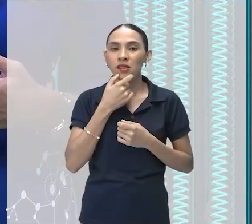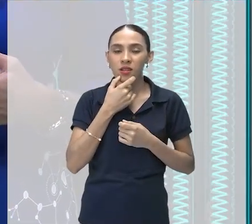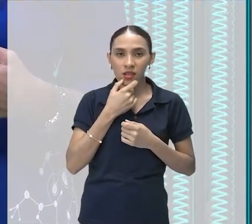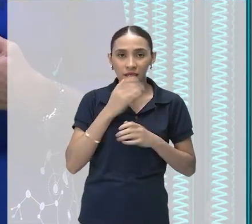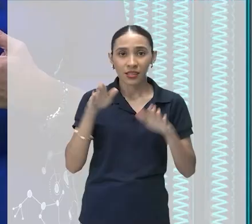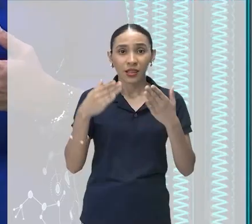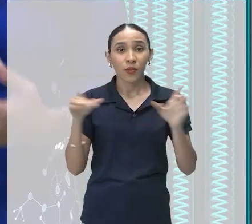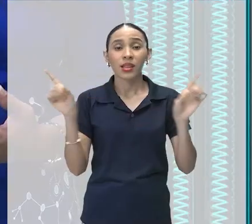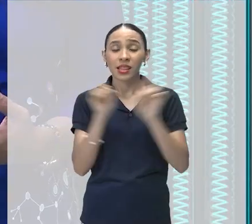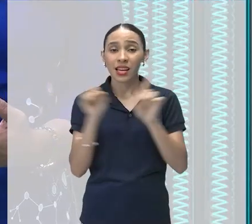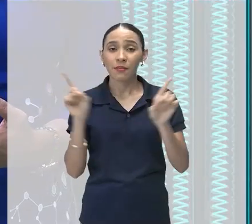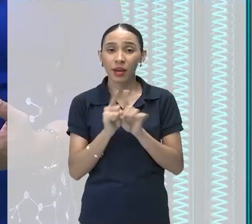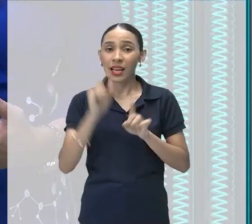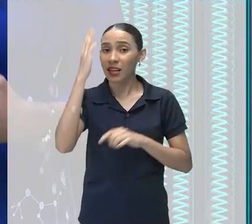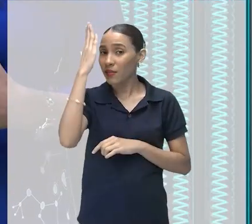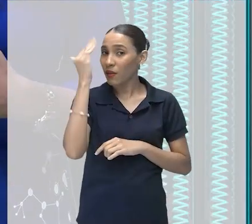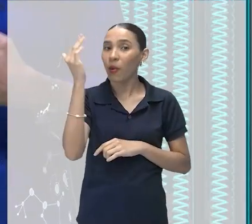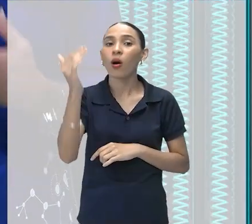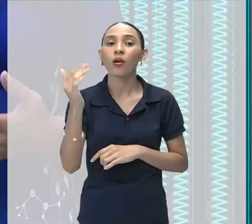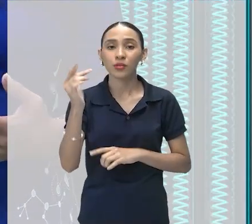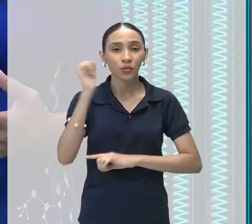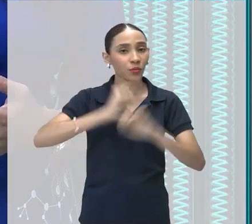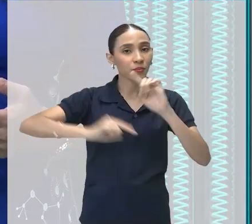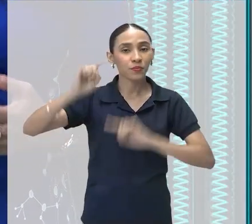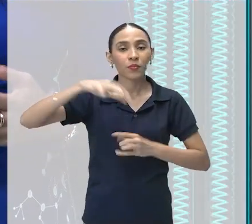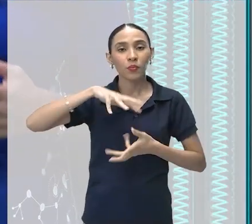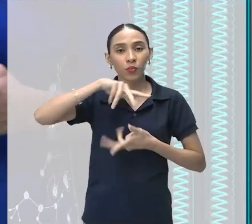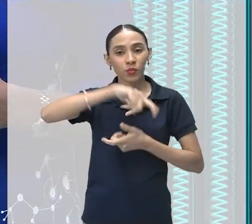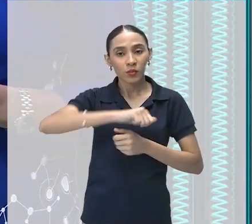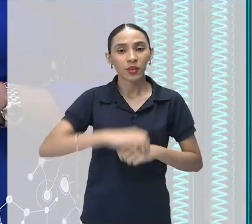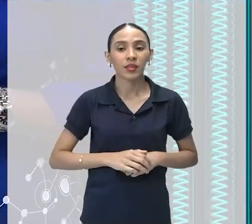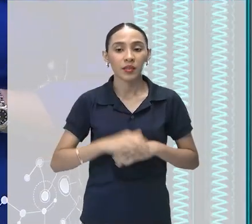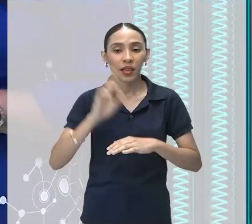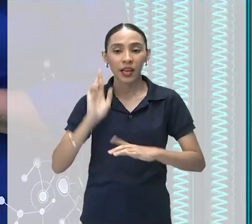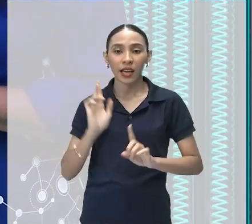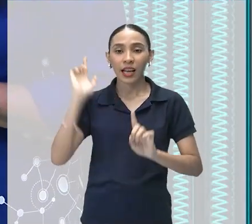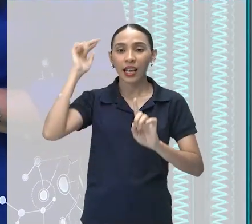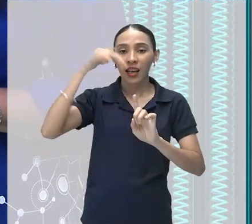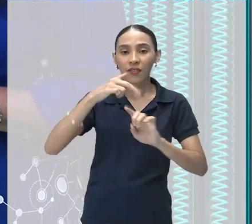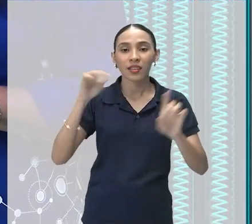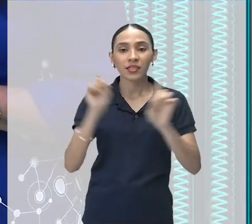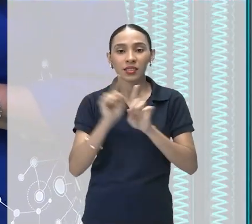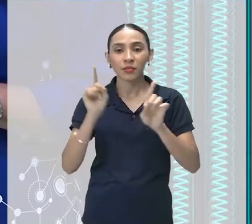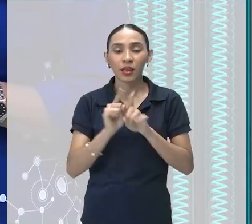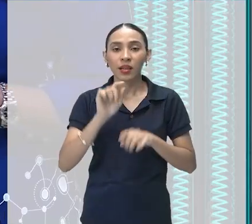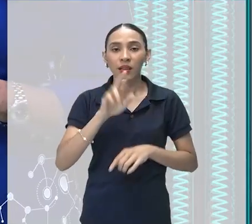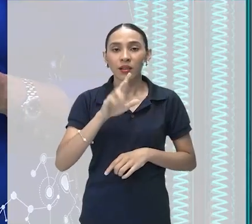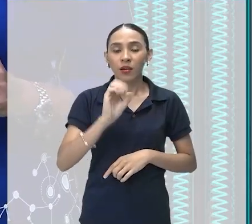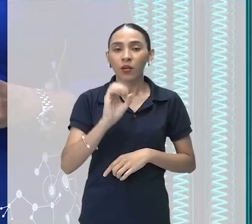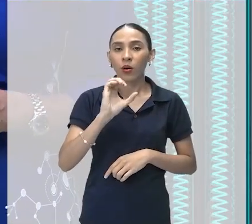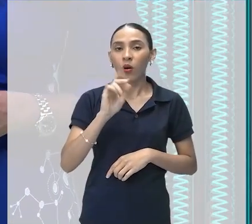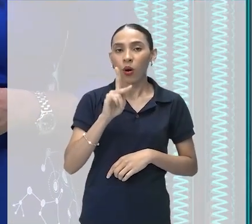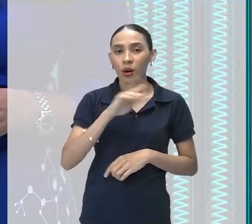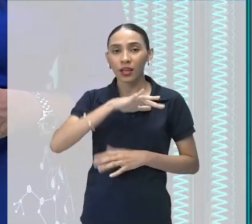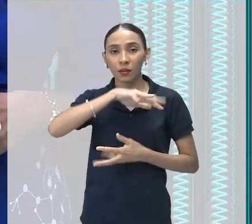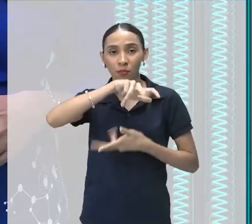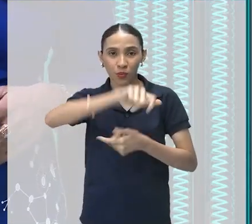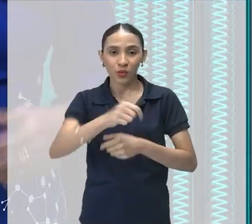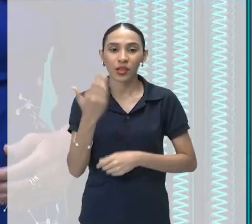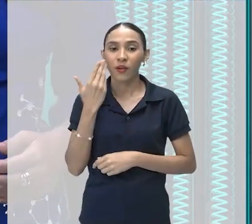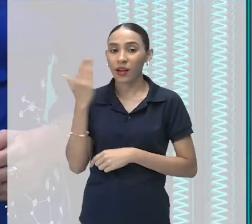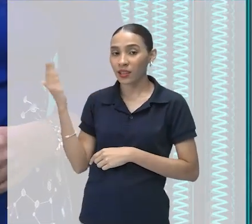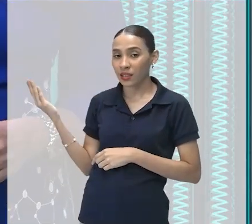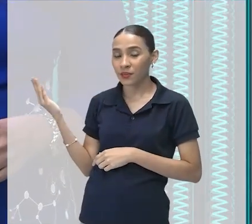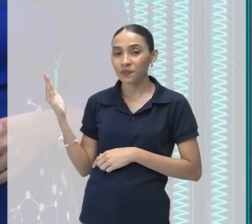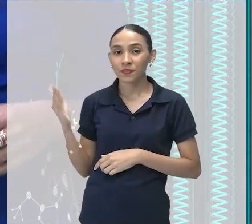inglesas, também fizeram muito sucesso mundialmente. Então, uma referência do rock mundial são esses aqui.